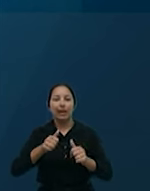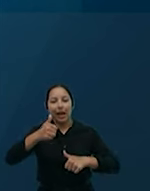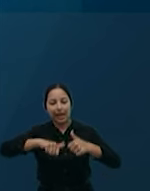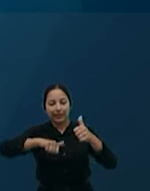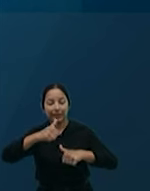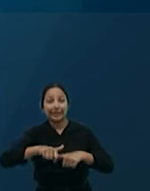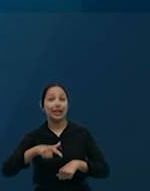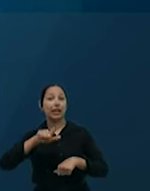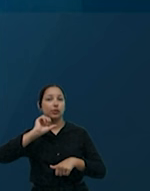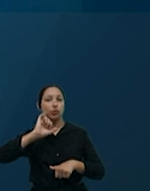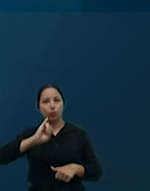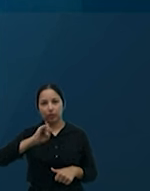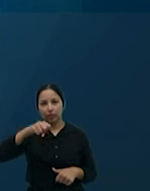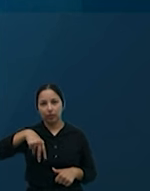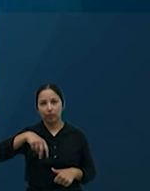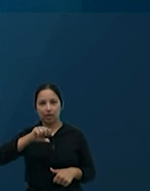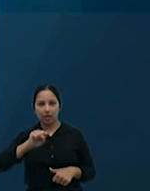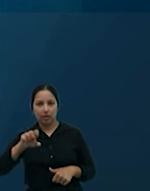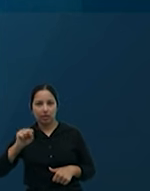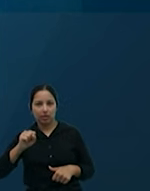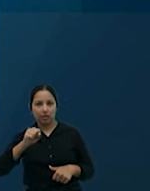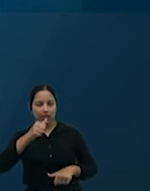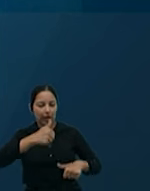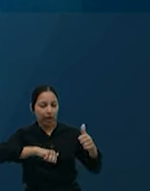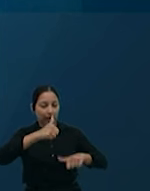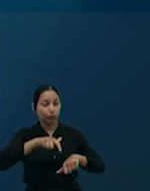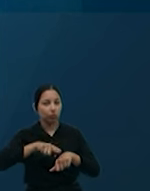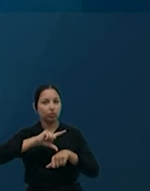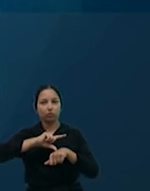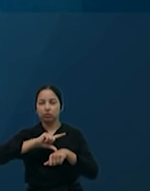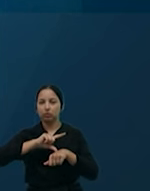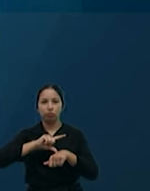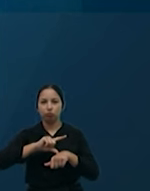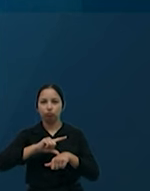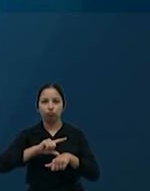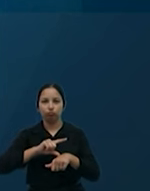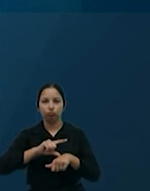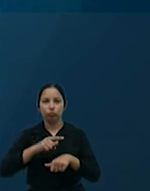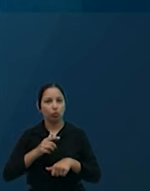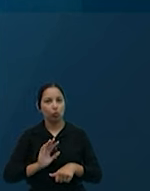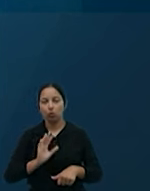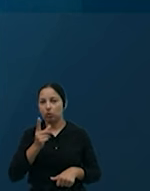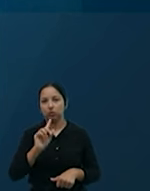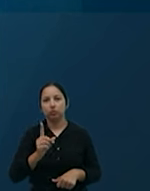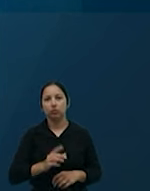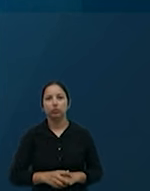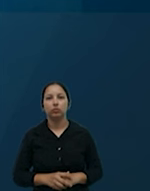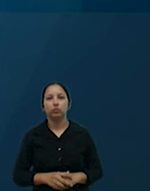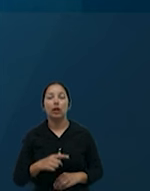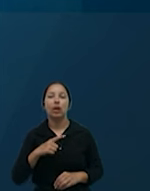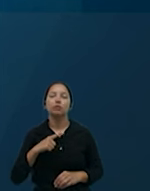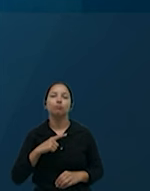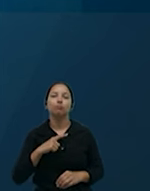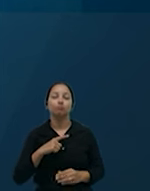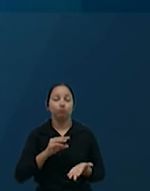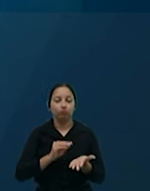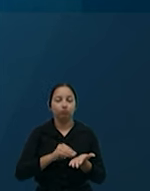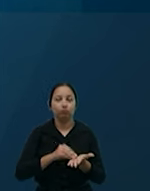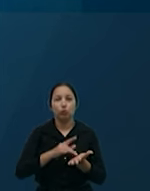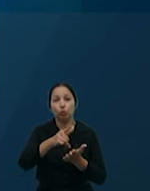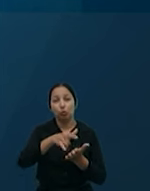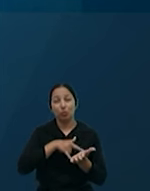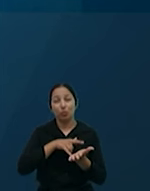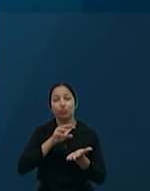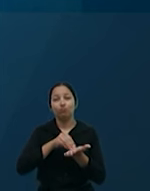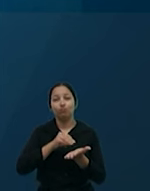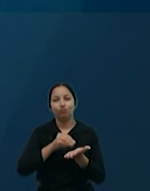seja, nós temos um requerimento administrativo que eu qualifico como incompleto, porque não munido da documentação necessária,